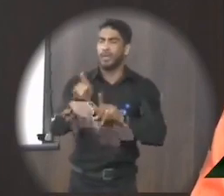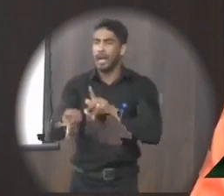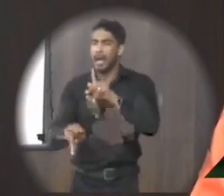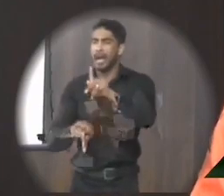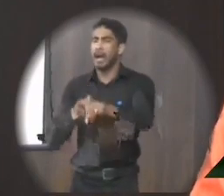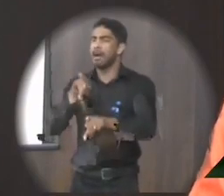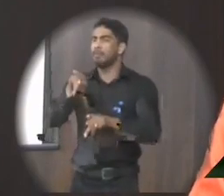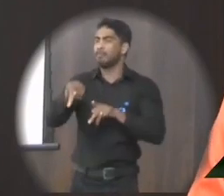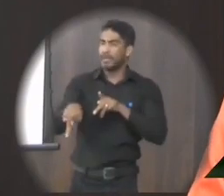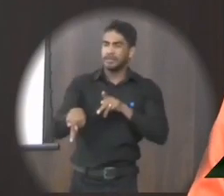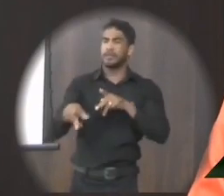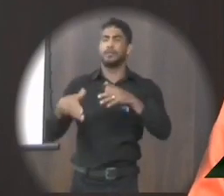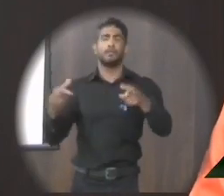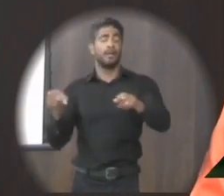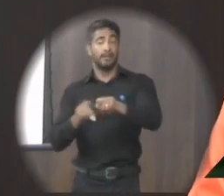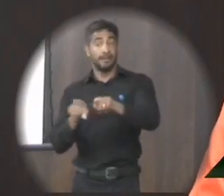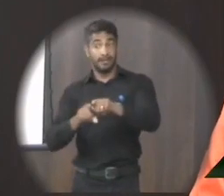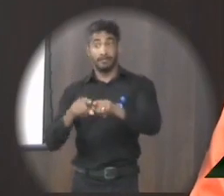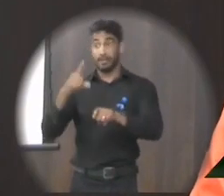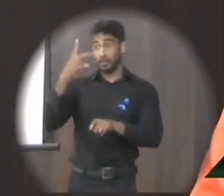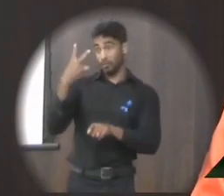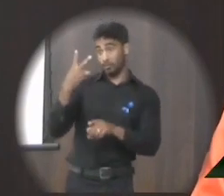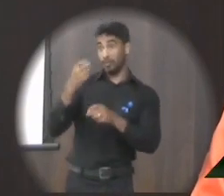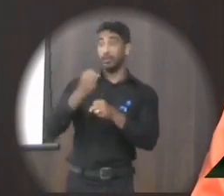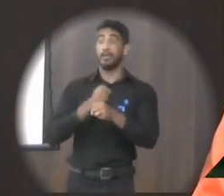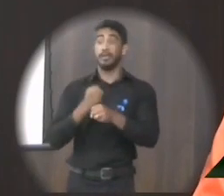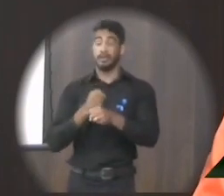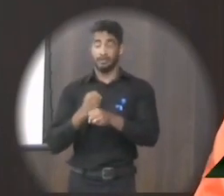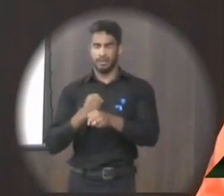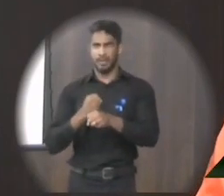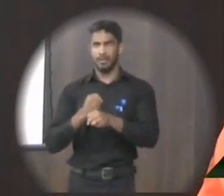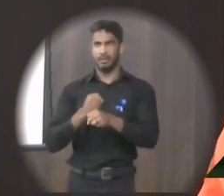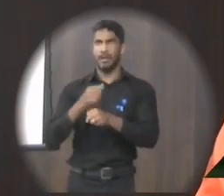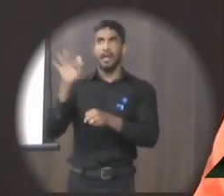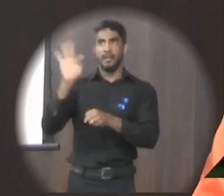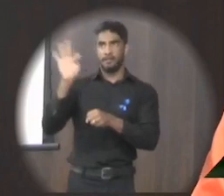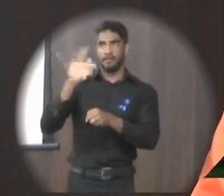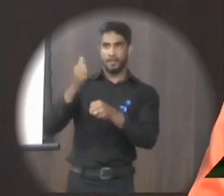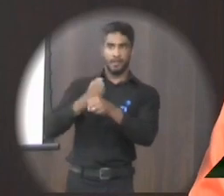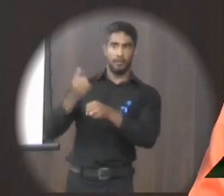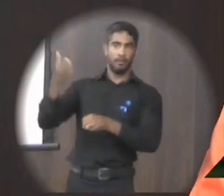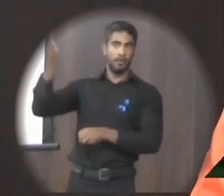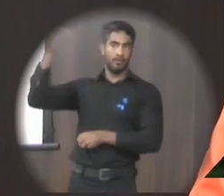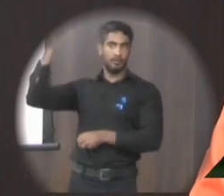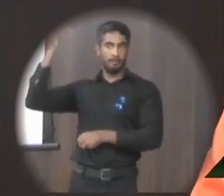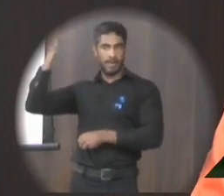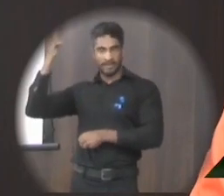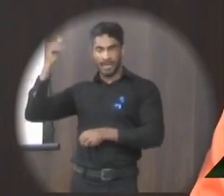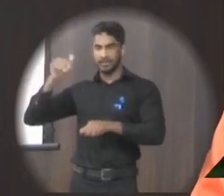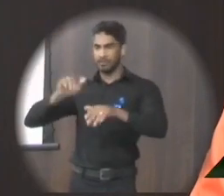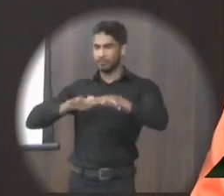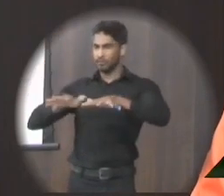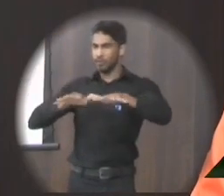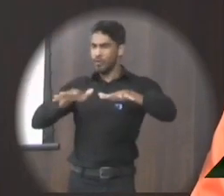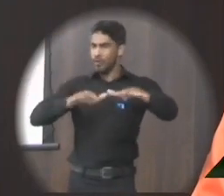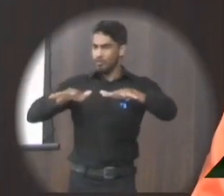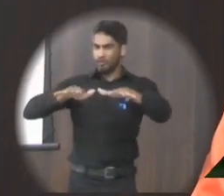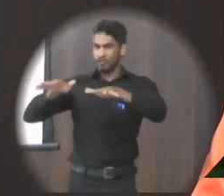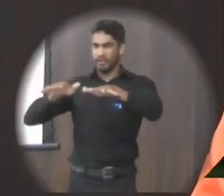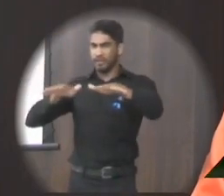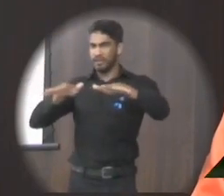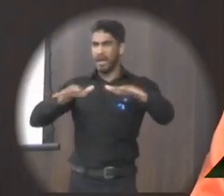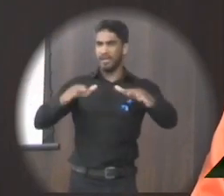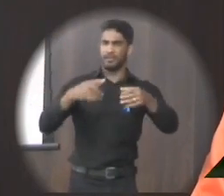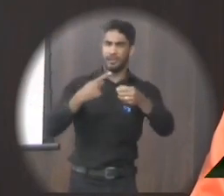e há 2 anos, desde fevereiro do ano passado, fomos movimentados para a cidade de